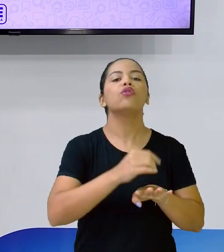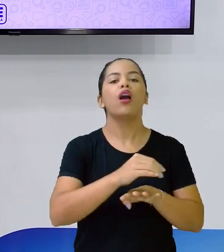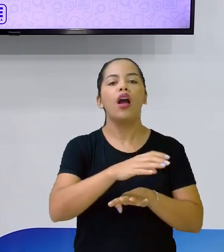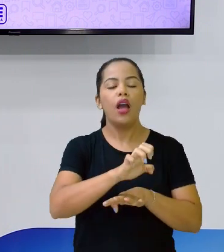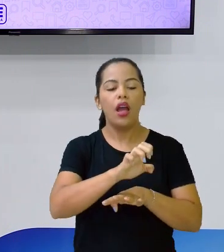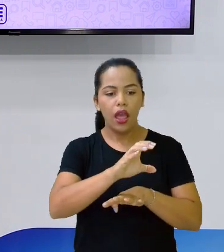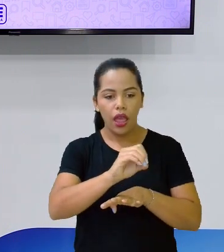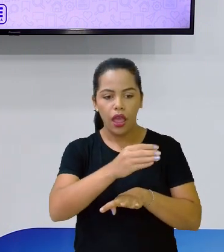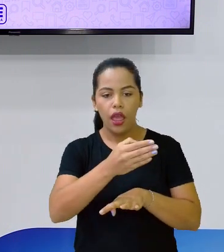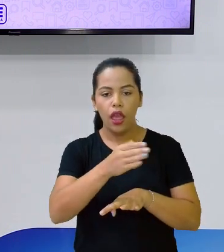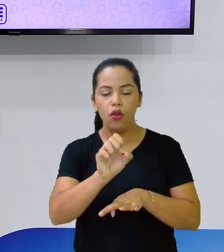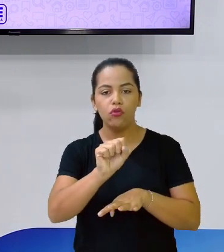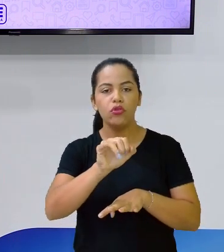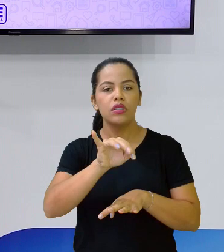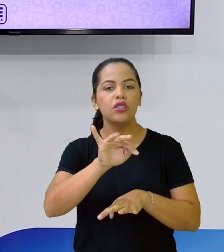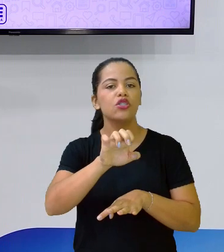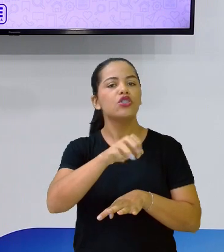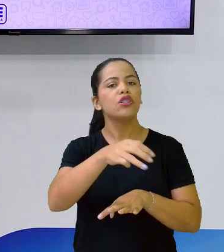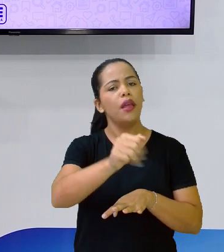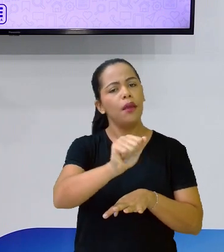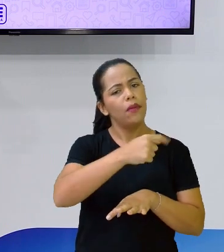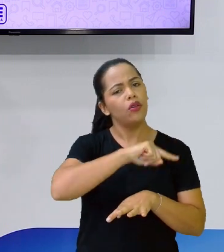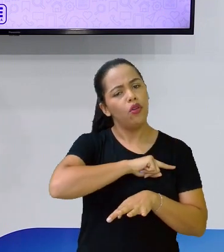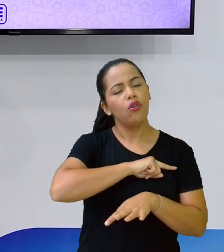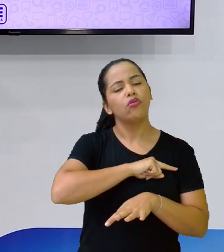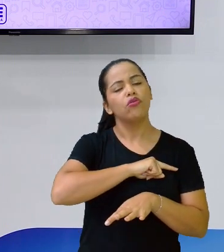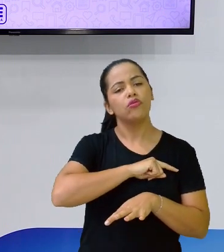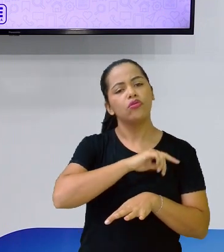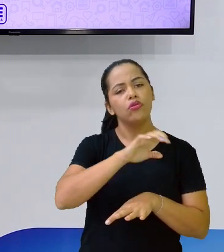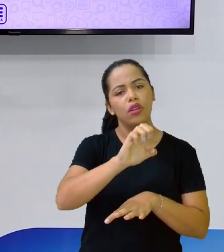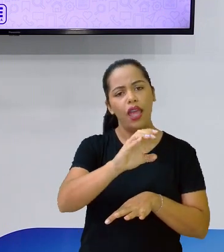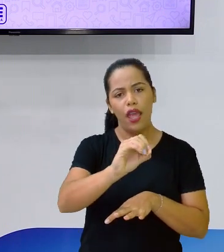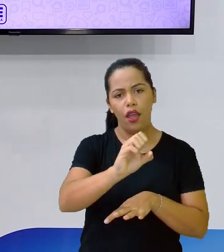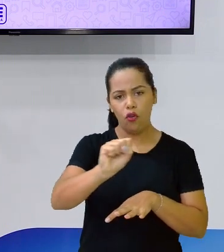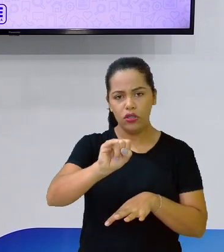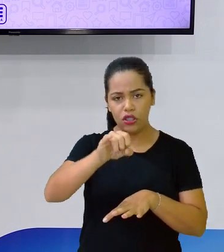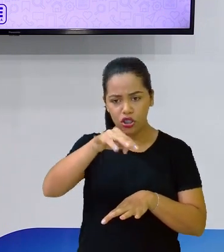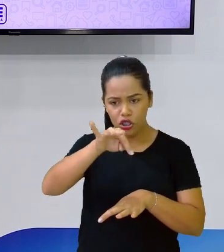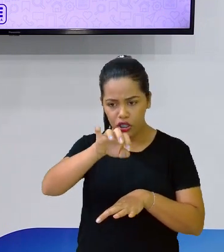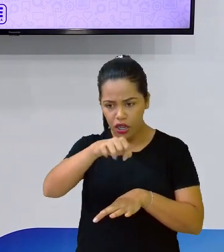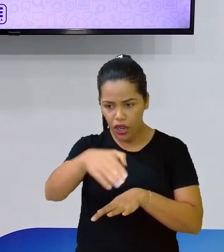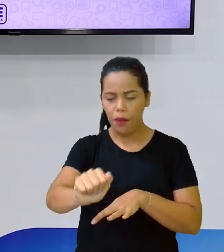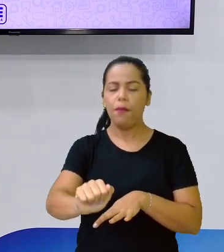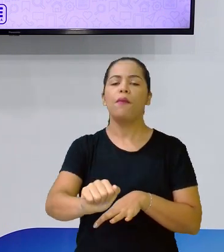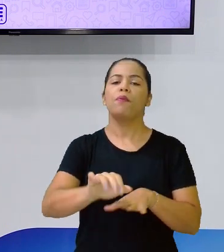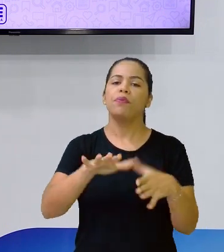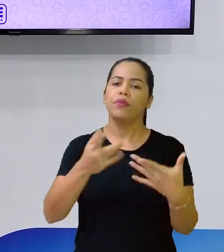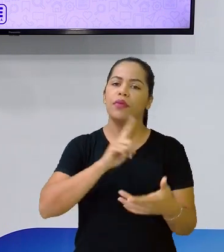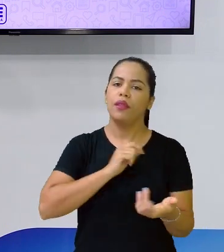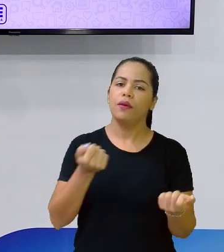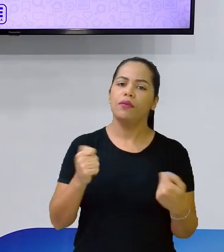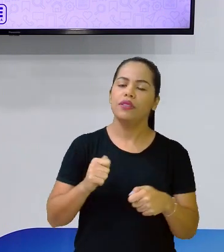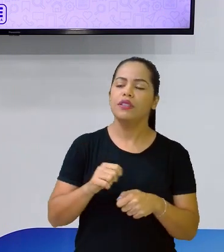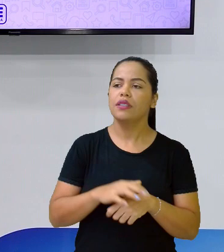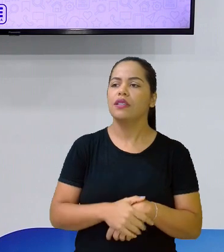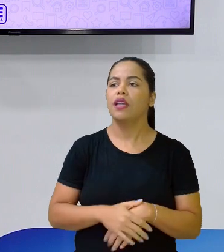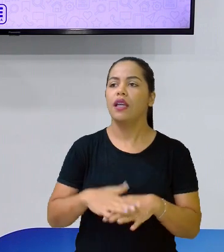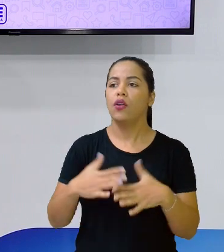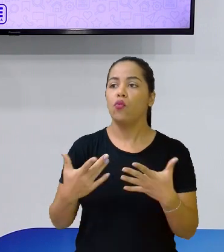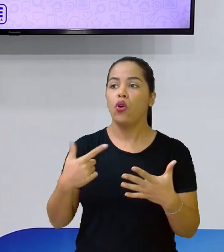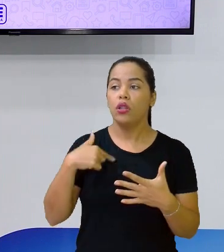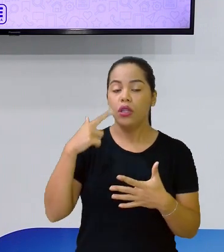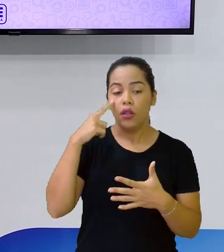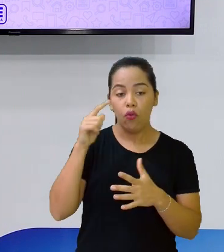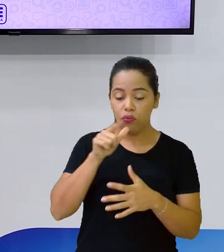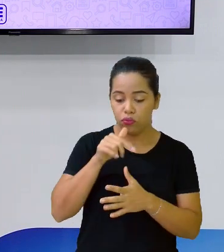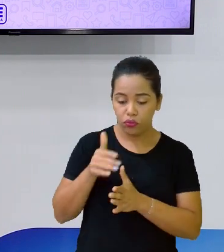rios voadores, porque eles não são, na realidade, rios, né, como a gente lembra, assim, né, aquela correnteza, mas